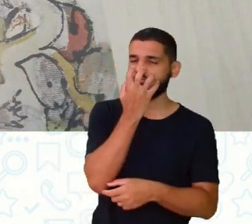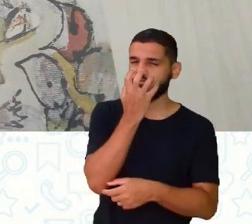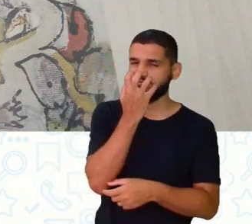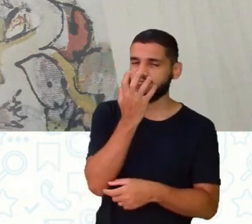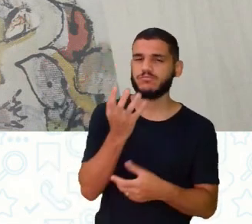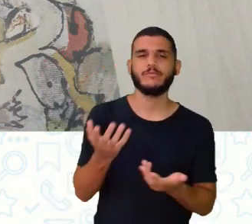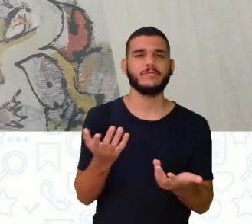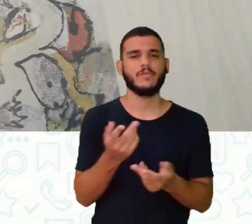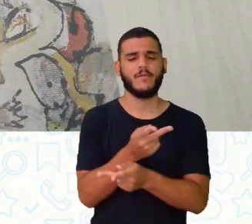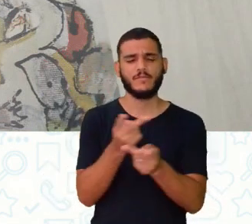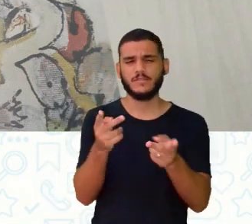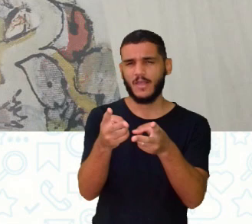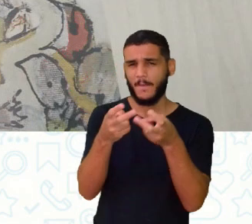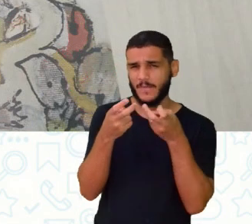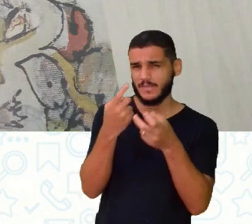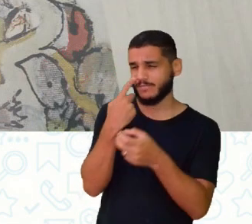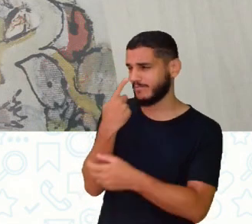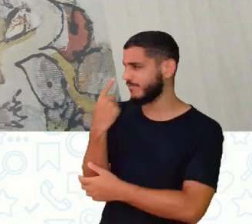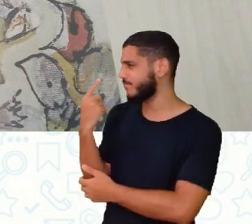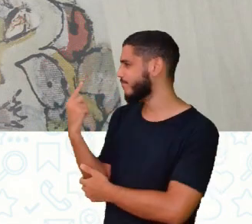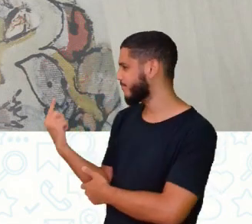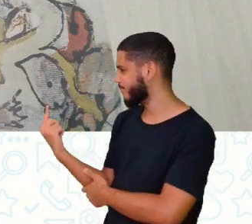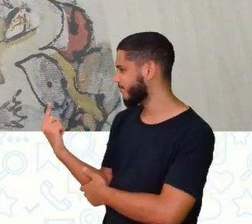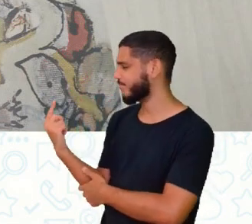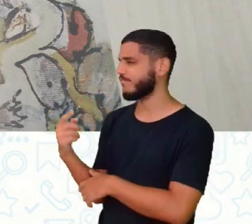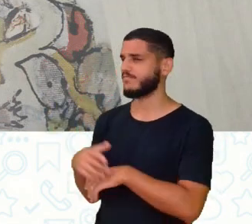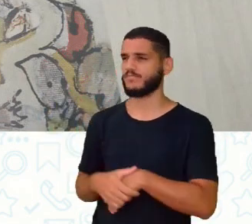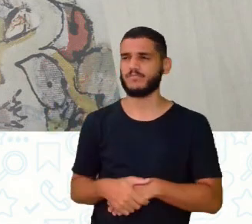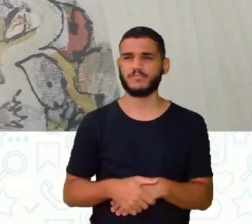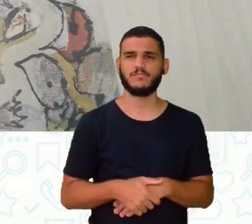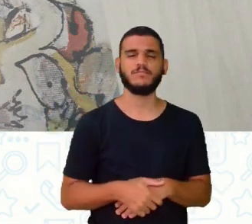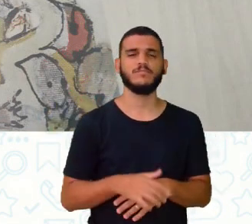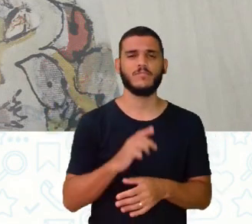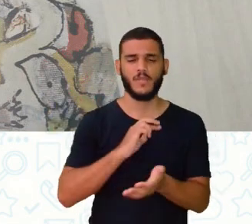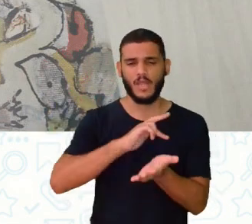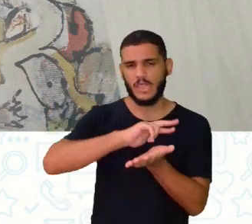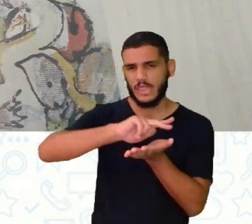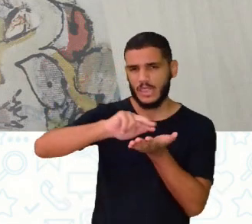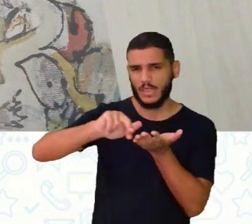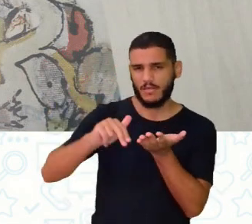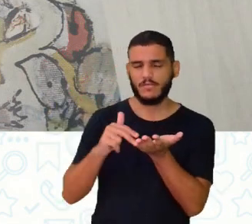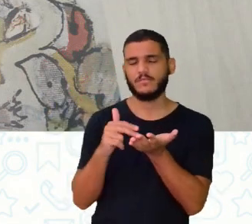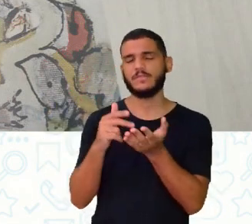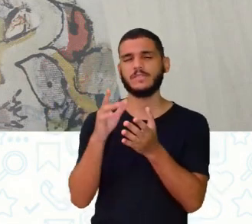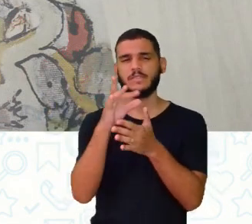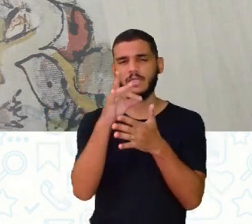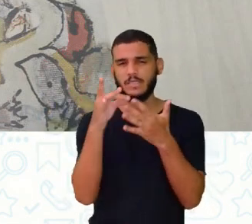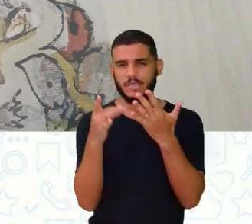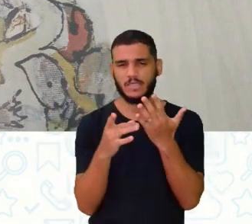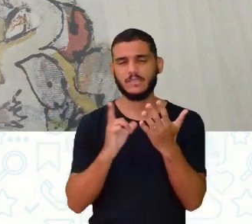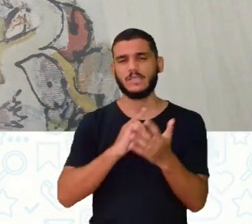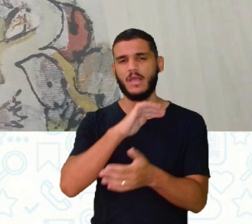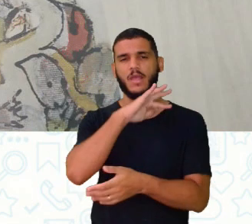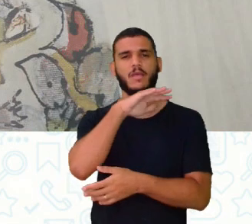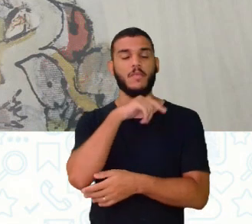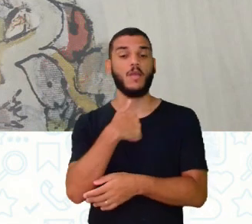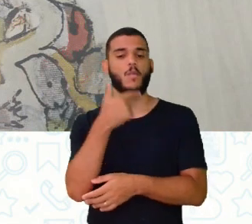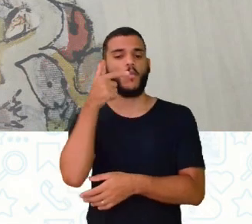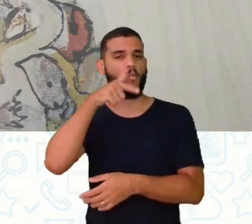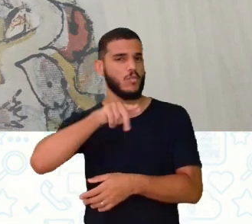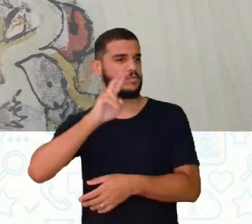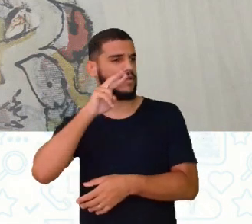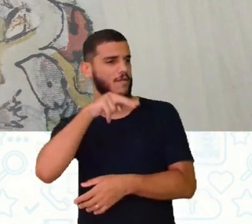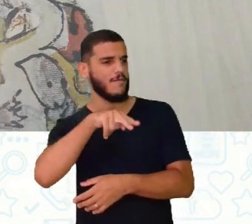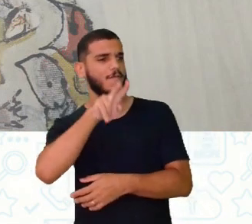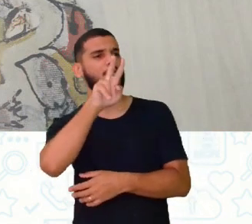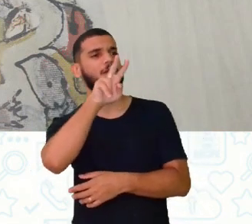cachorro, e aí vocês conseguem ver nesses traços algum animal, eu consigo ver ali,